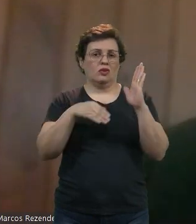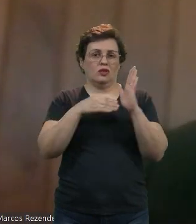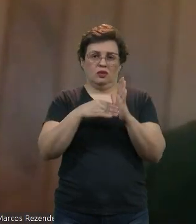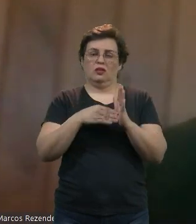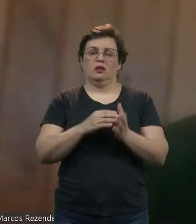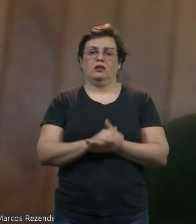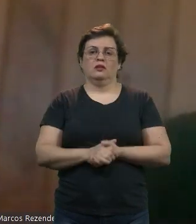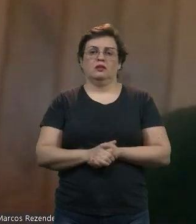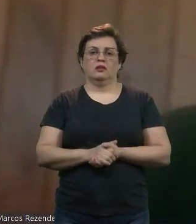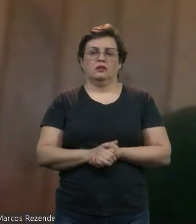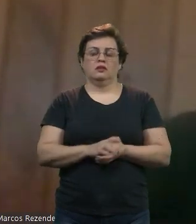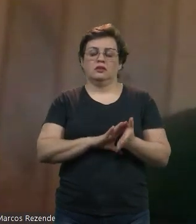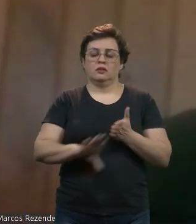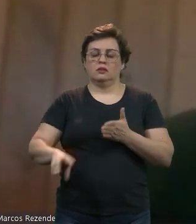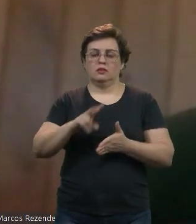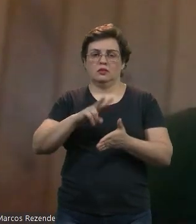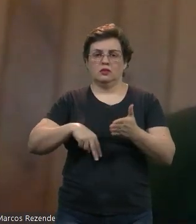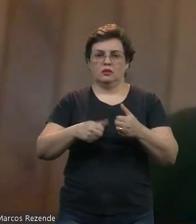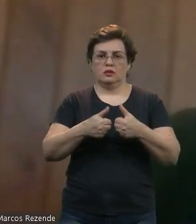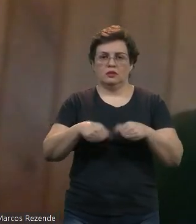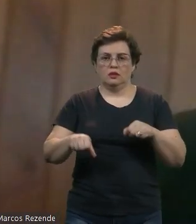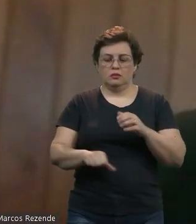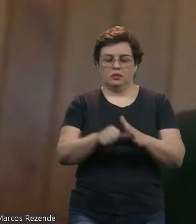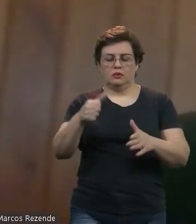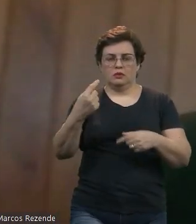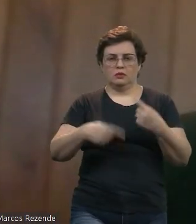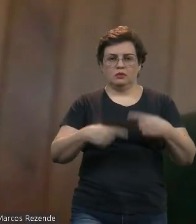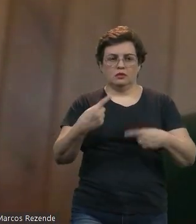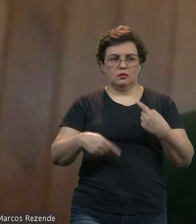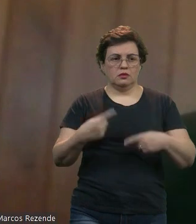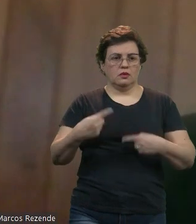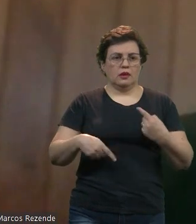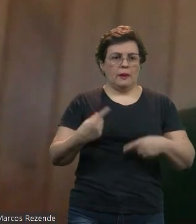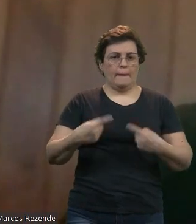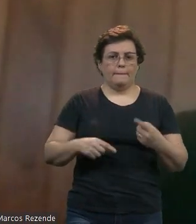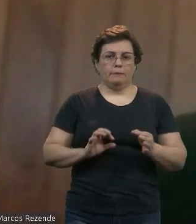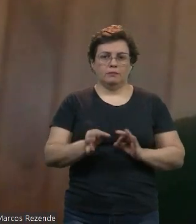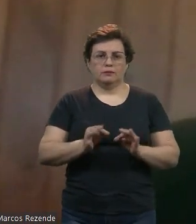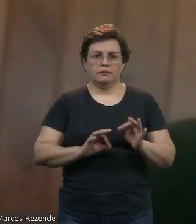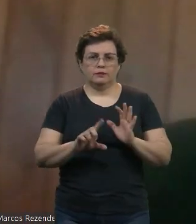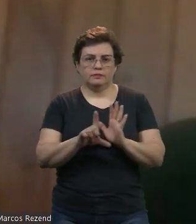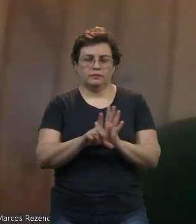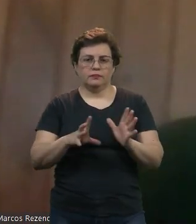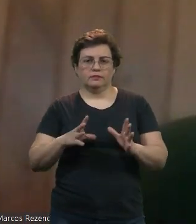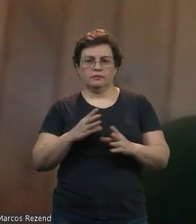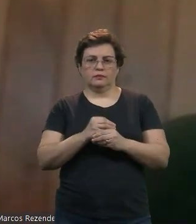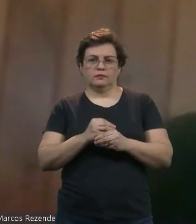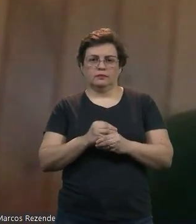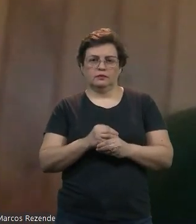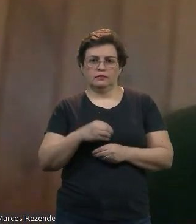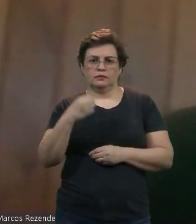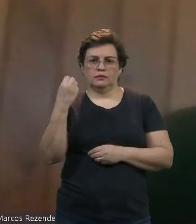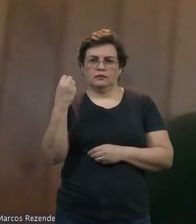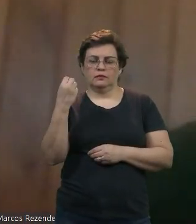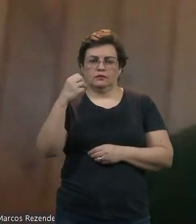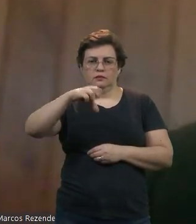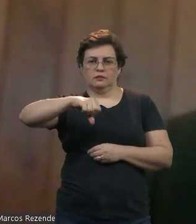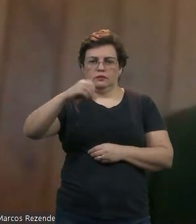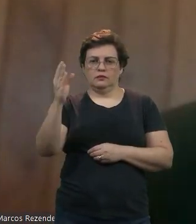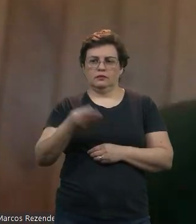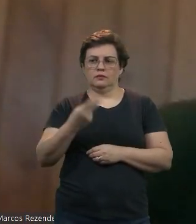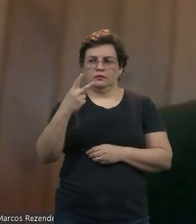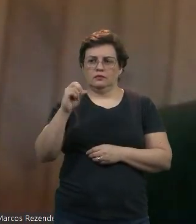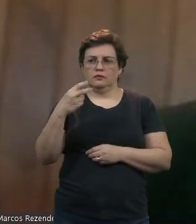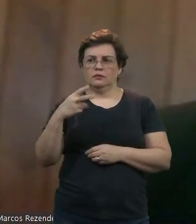que foi a leitura pelo plenário, está em primeira discussão o projeto de lei complementar número 9